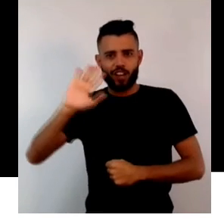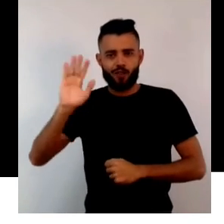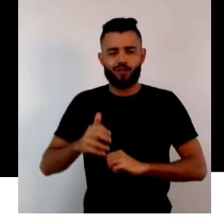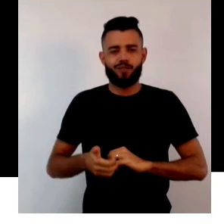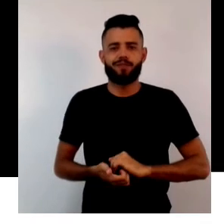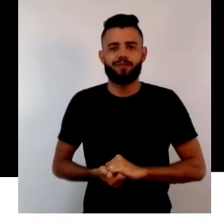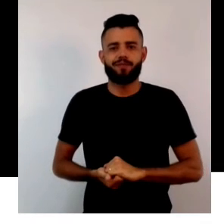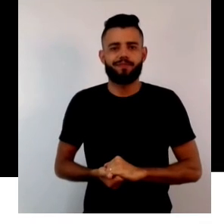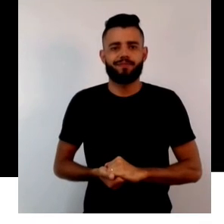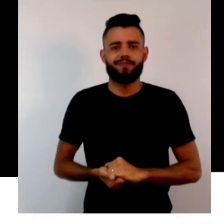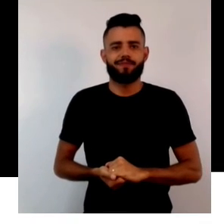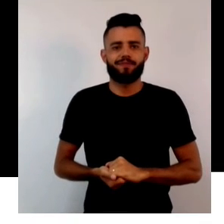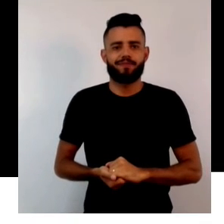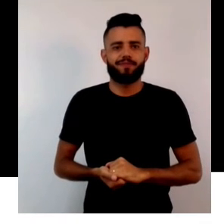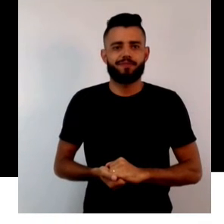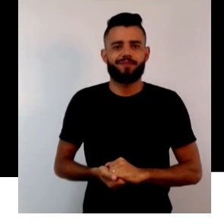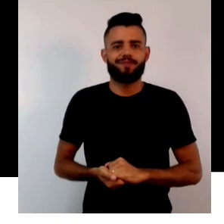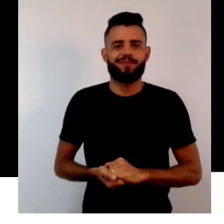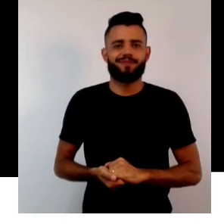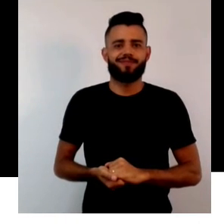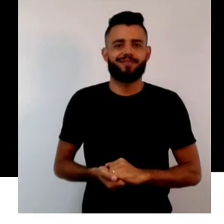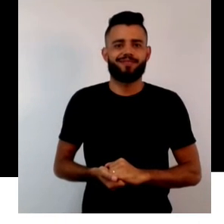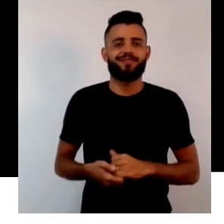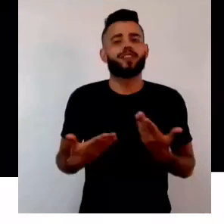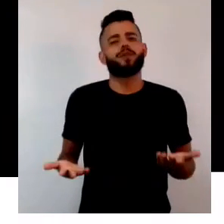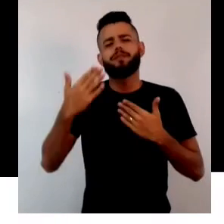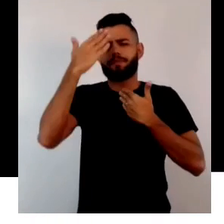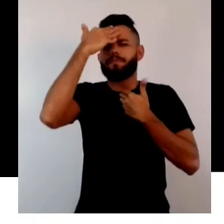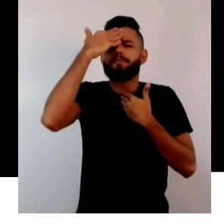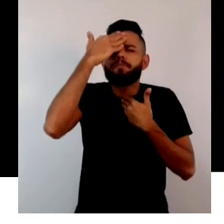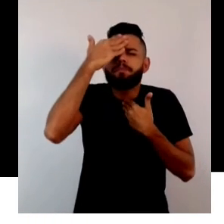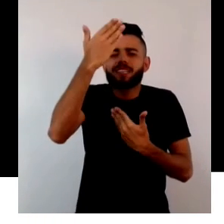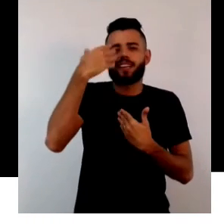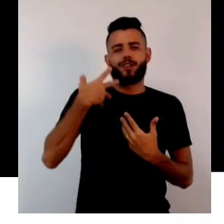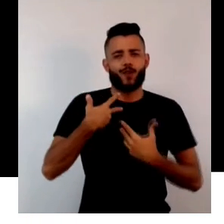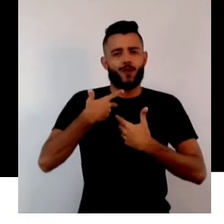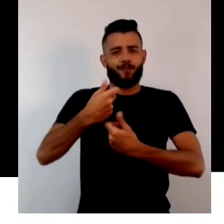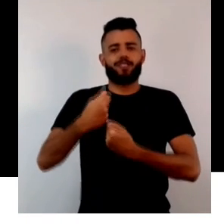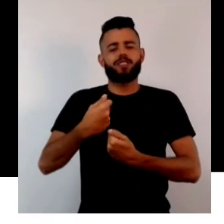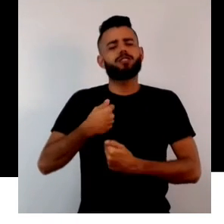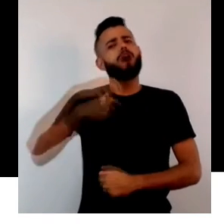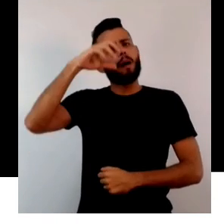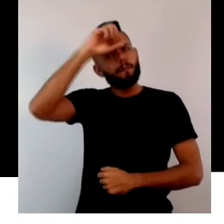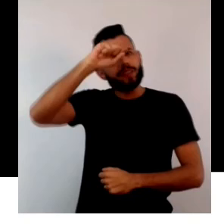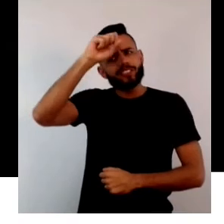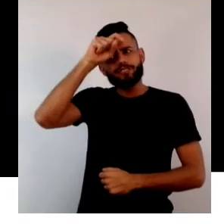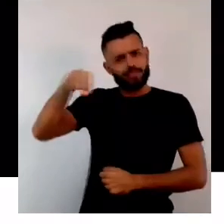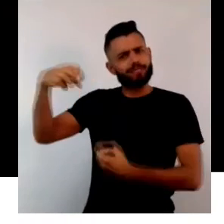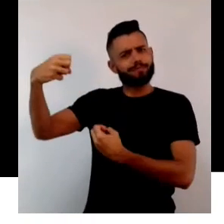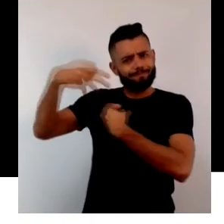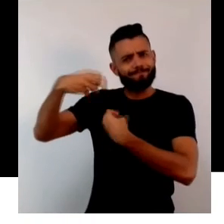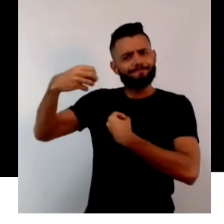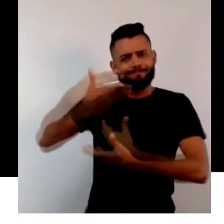Bom, gente, muito, muito, muito obrigada pelo convite. Eu aprendi demais com vocês hoje. É muito gostoso